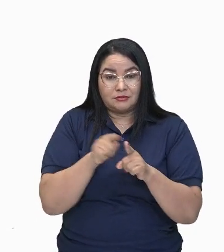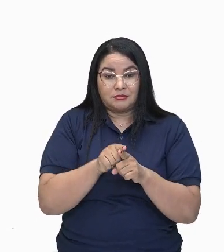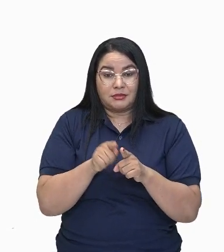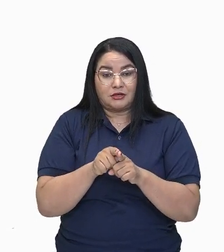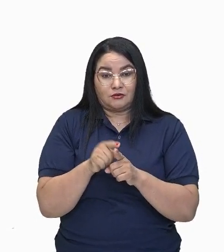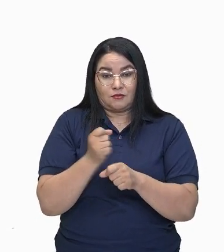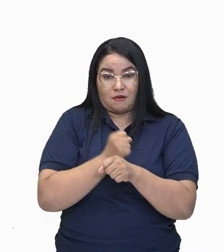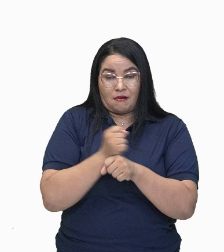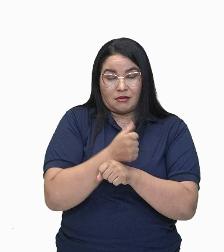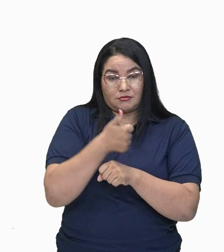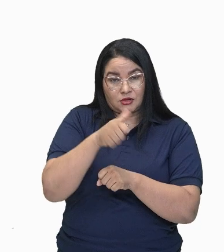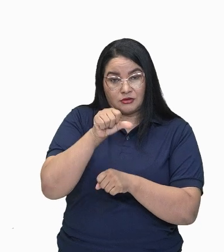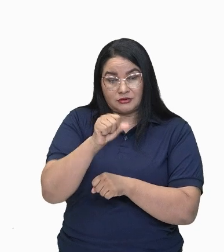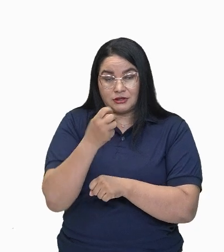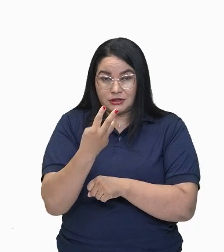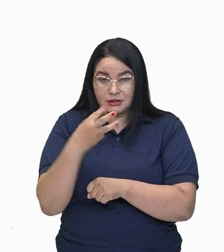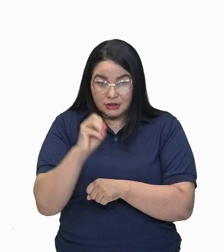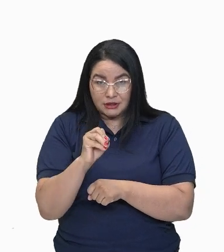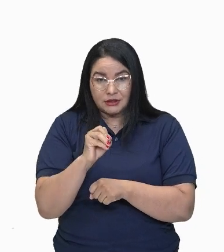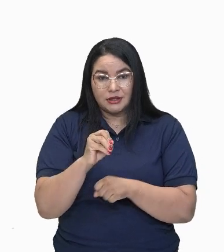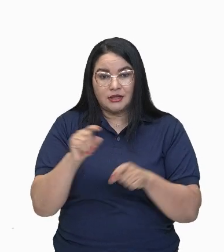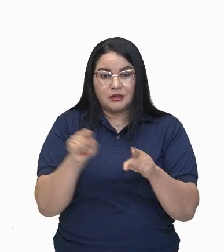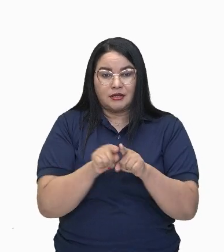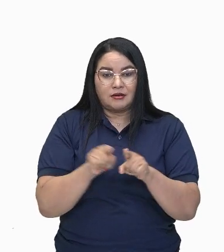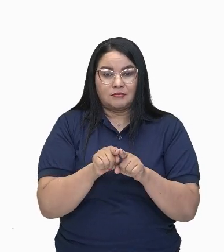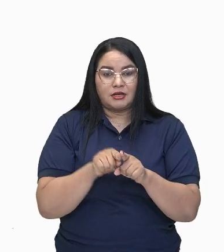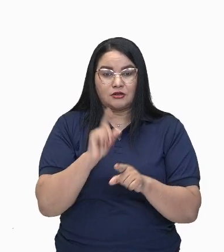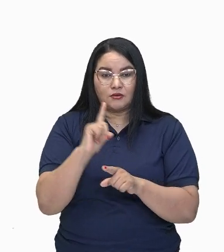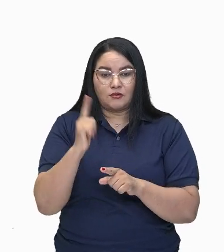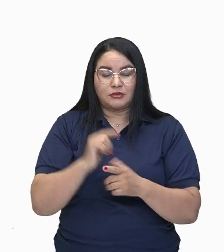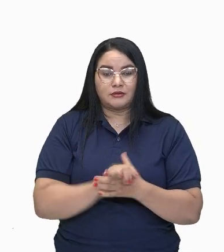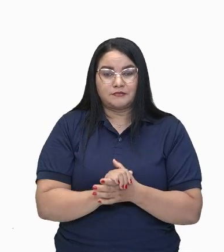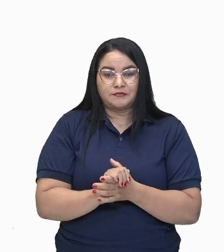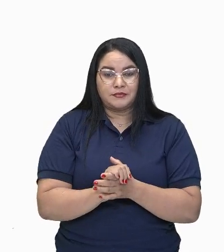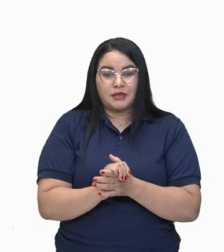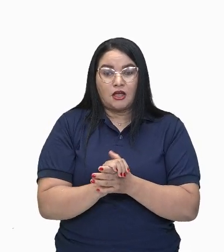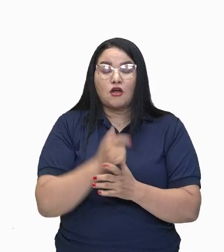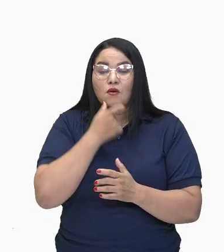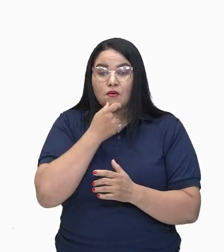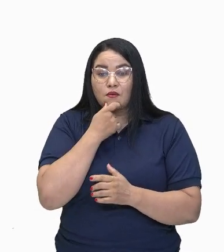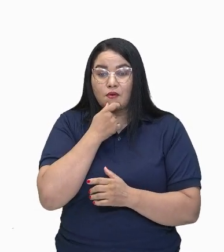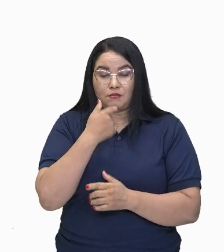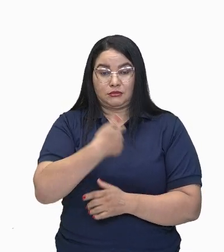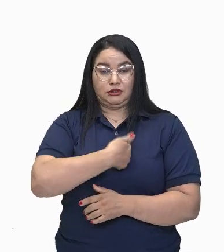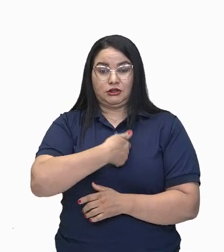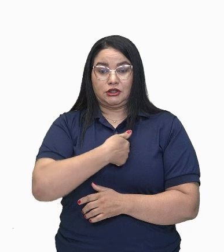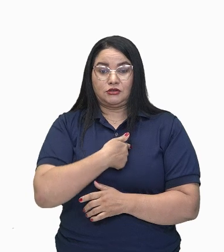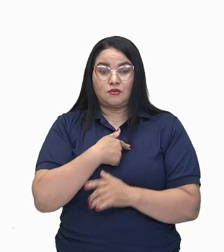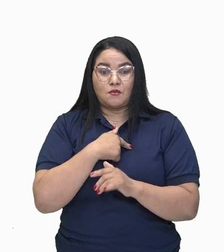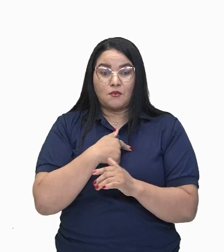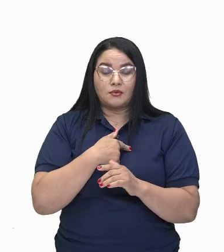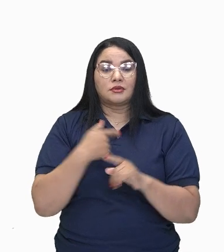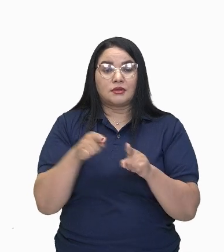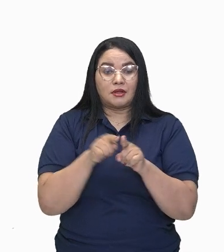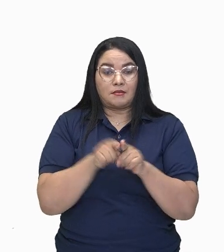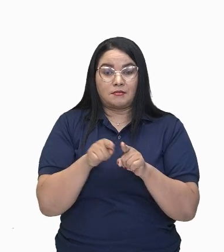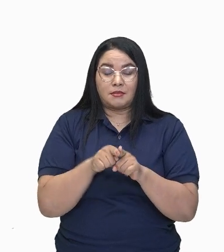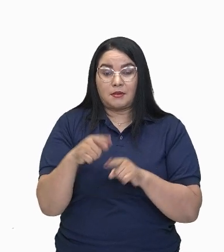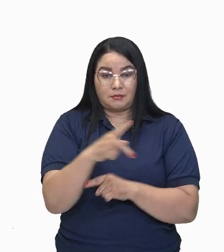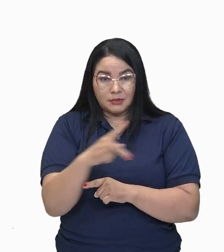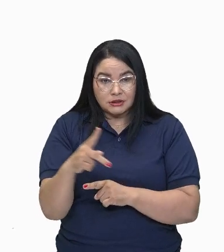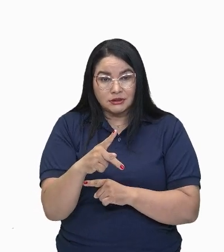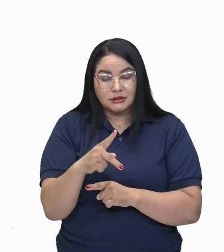né, uma das consequências da Revolução de 30 e a ascensão de Getúlio Vargas, poder. Então vamos ver como é que